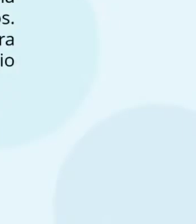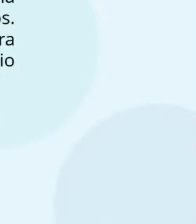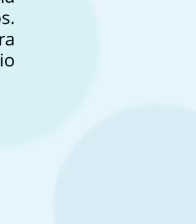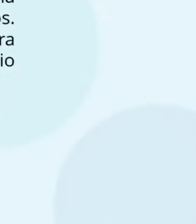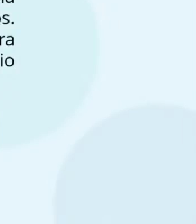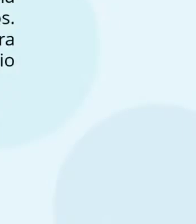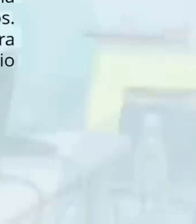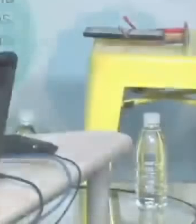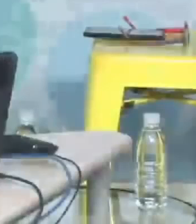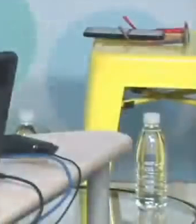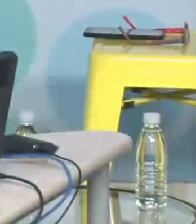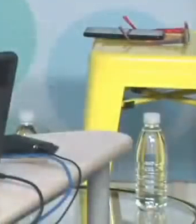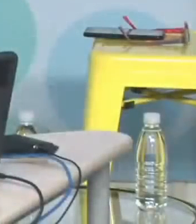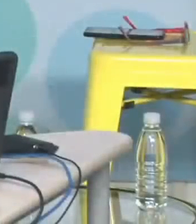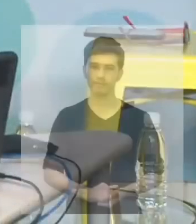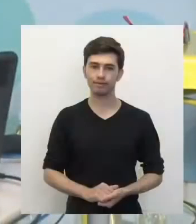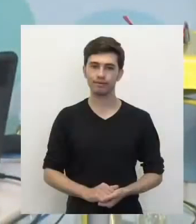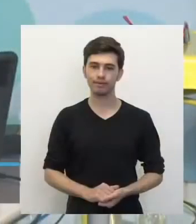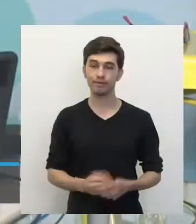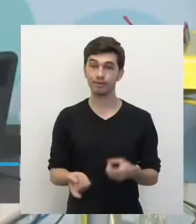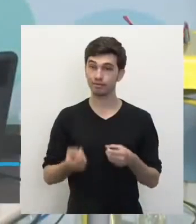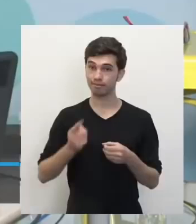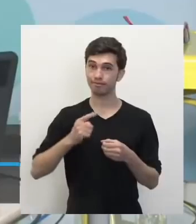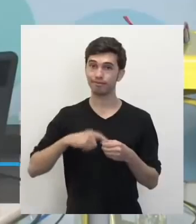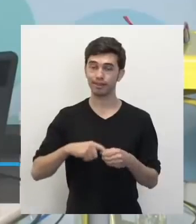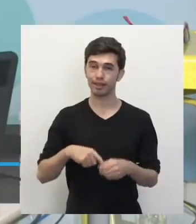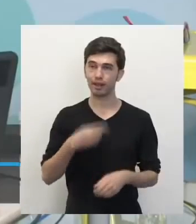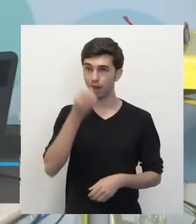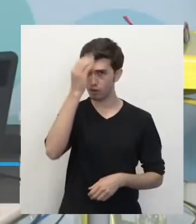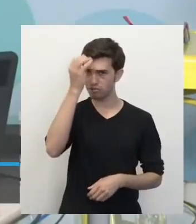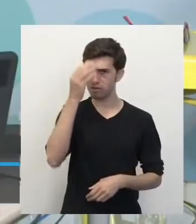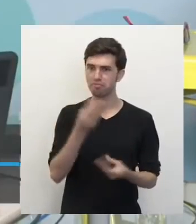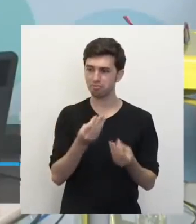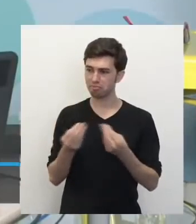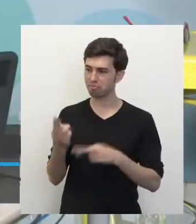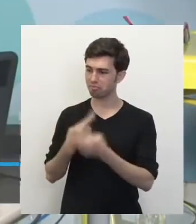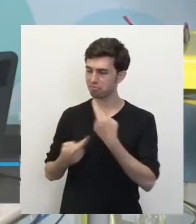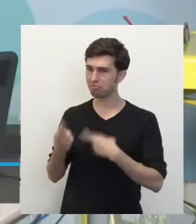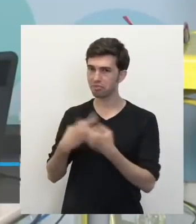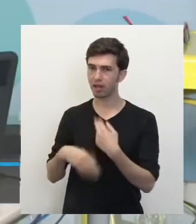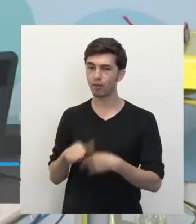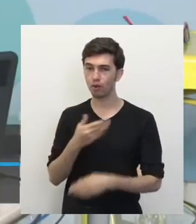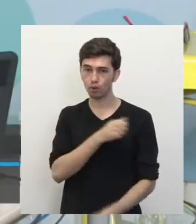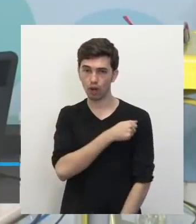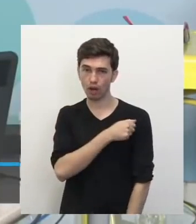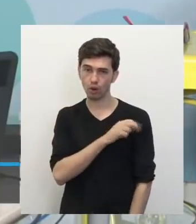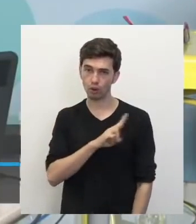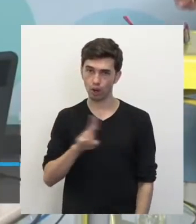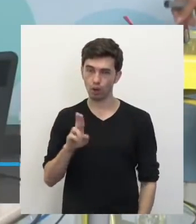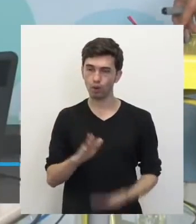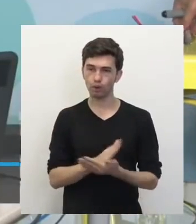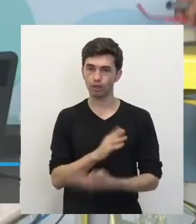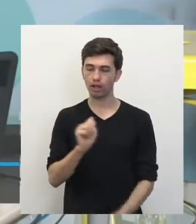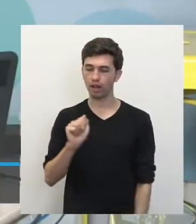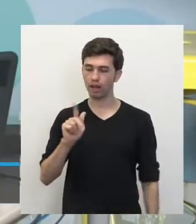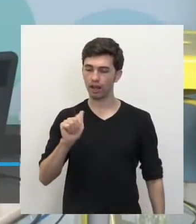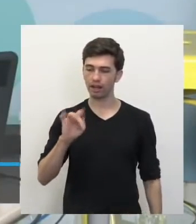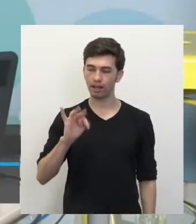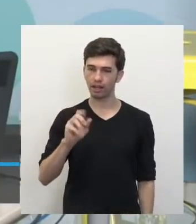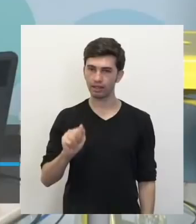limpar aqui, né? Então fica congestionado, ok? Que valor aqui, ó, associado, né? Quando